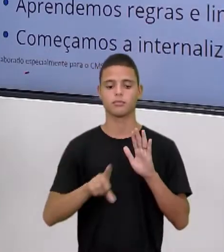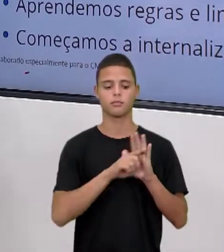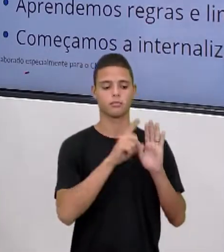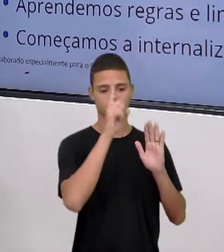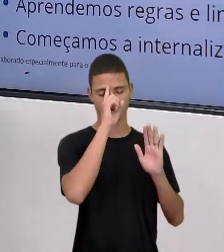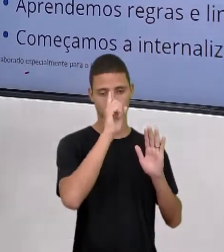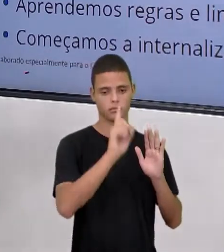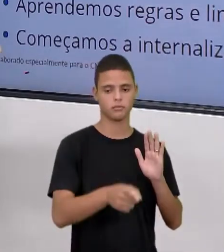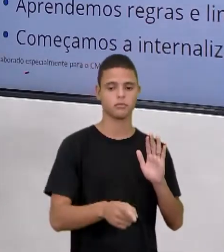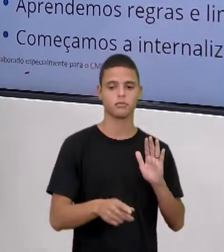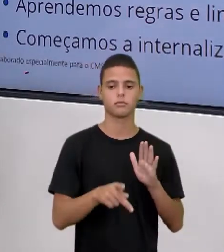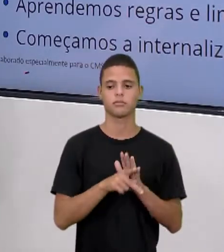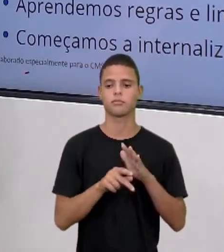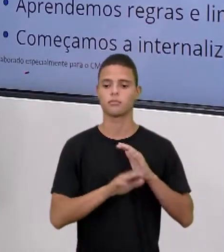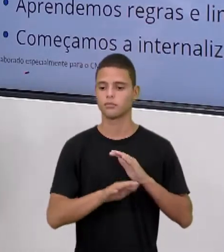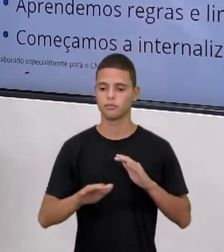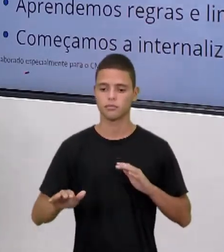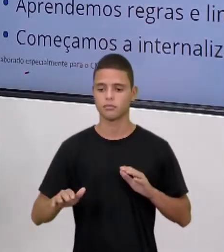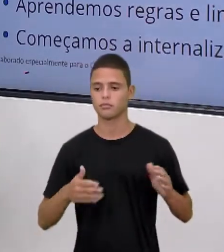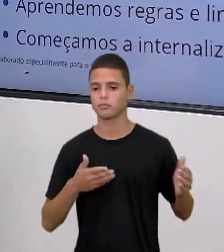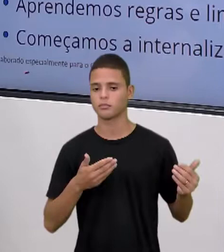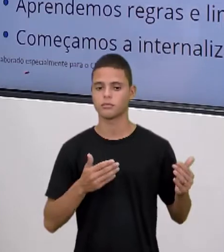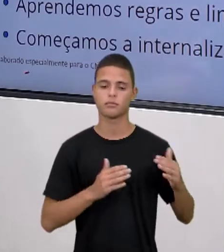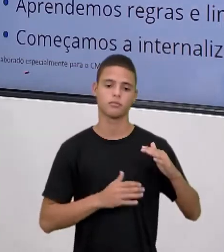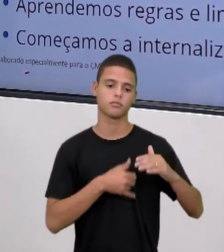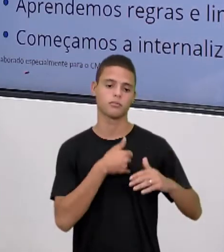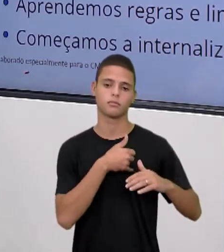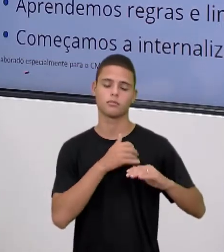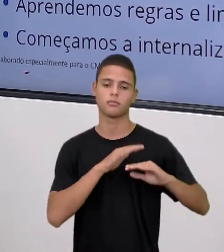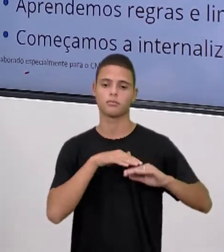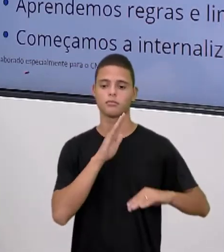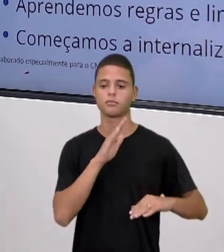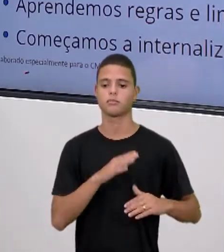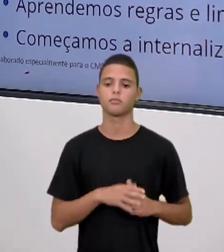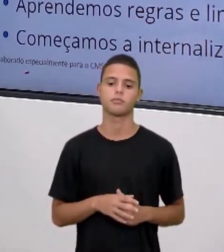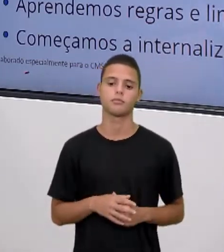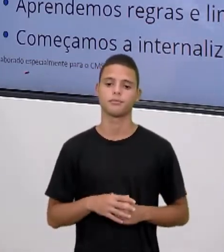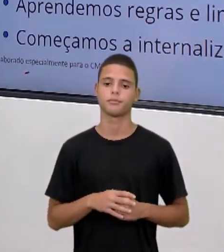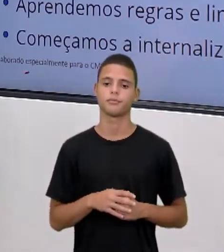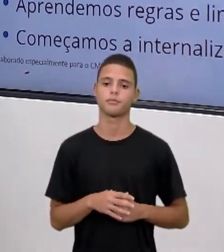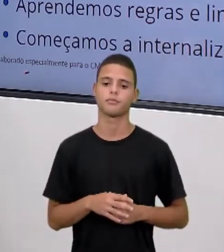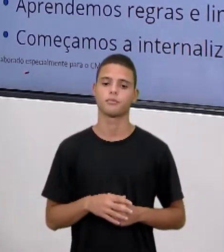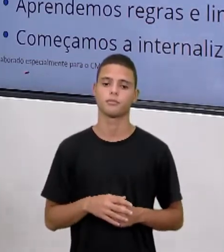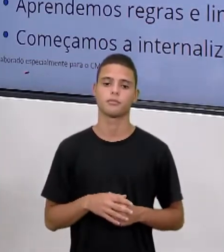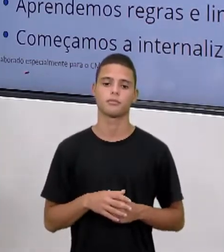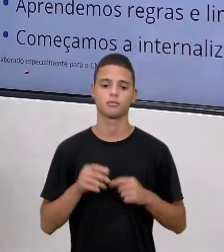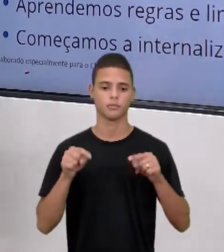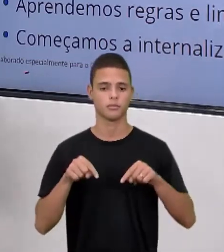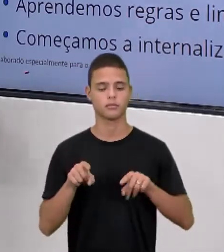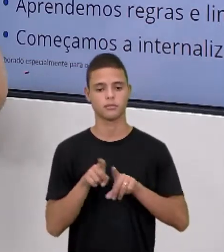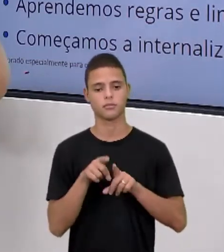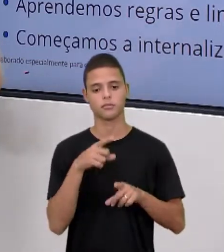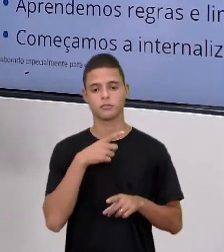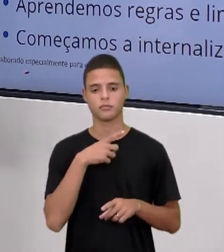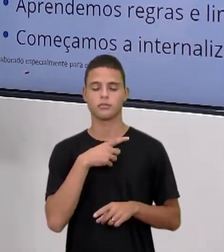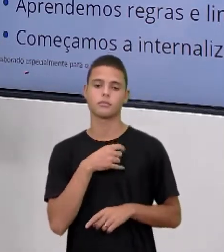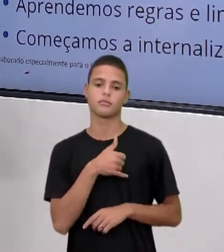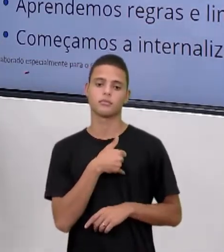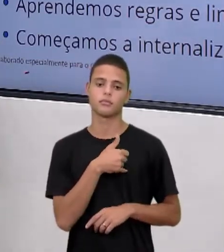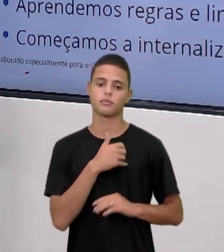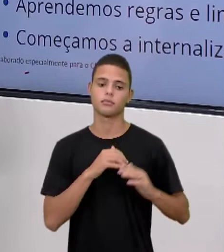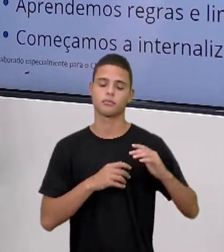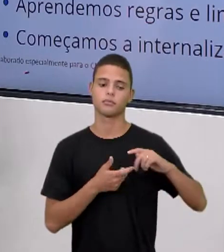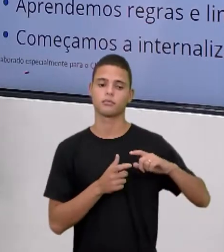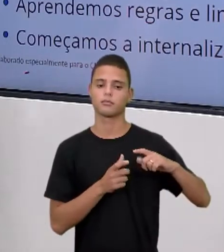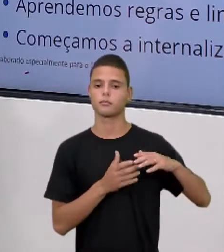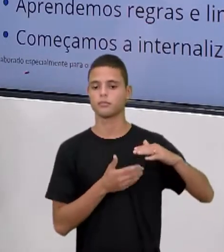local determina como infância, menor idade, maior idade. Ou aqui, por exemplo, a gente tem o Estatuto do Idoso, que também